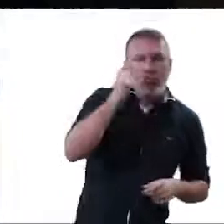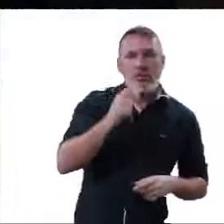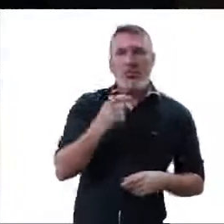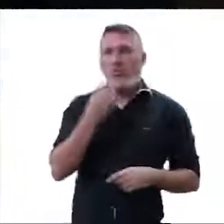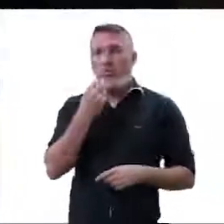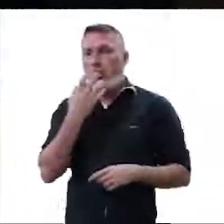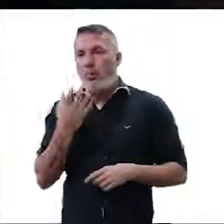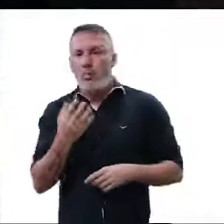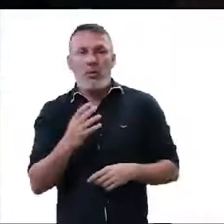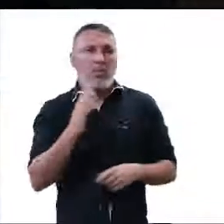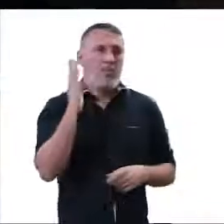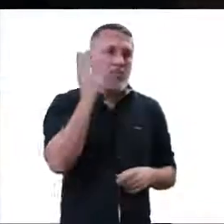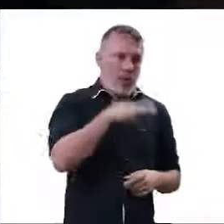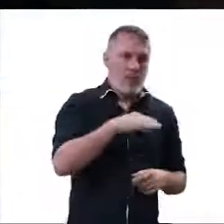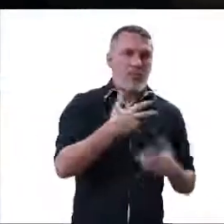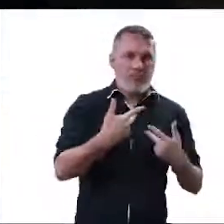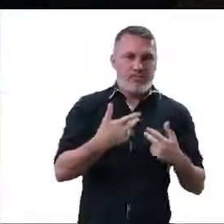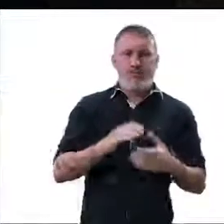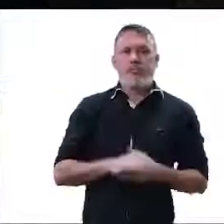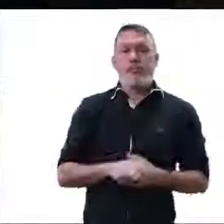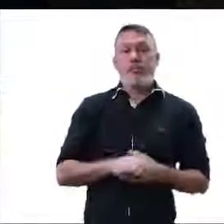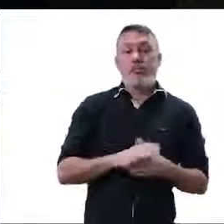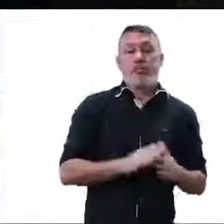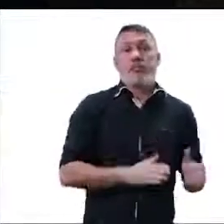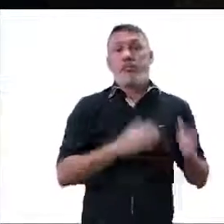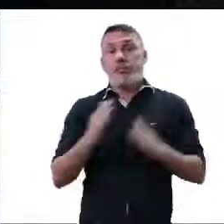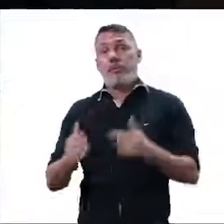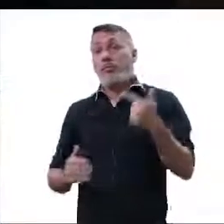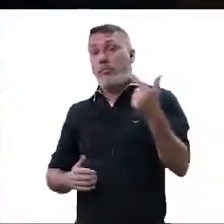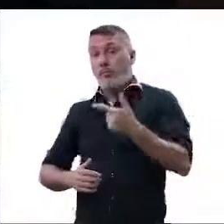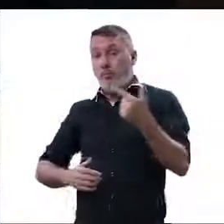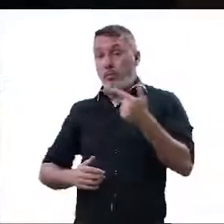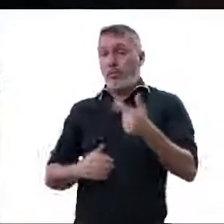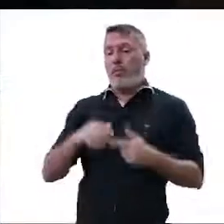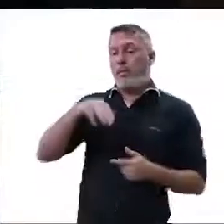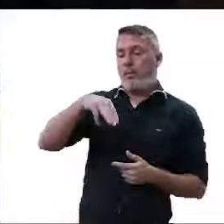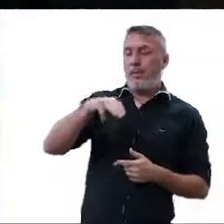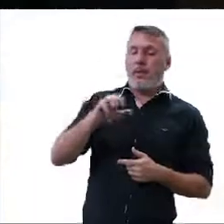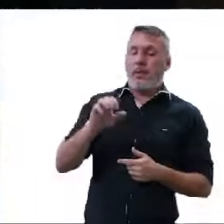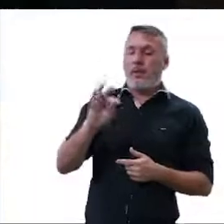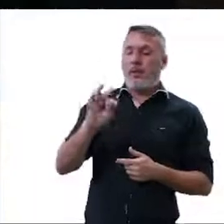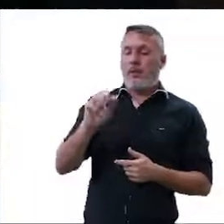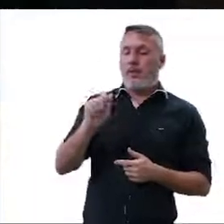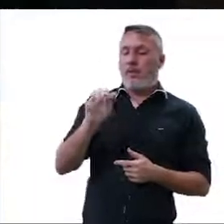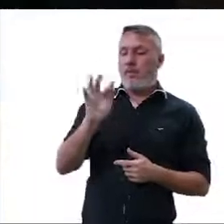explicar. O segundo estágio é o chamado estágio metafísico.